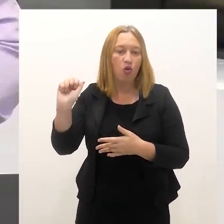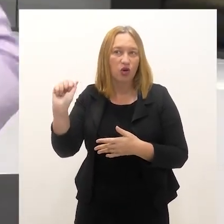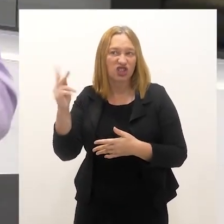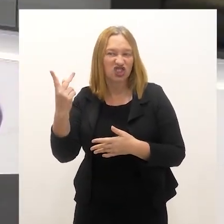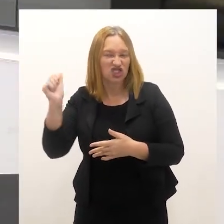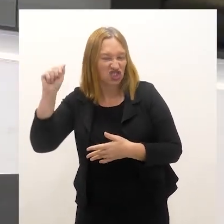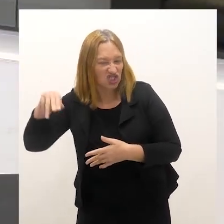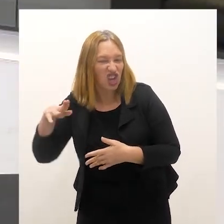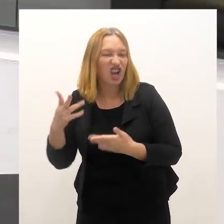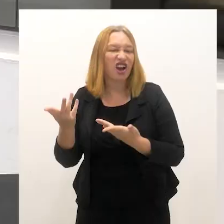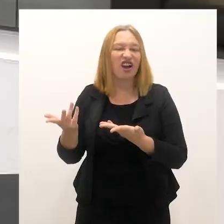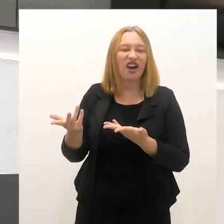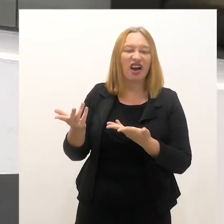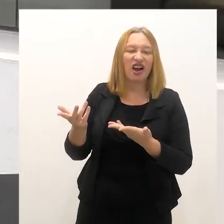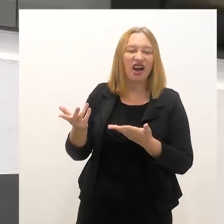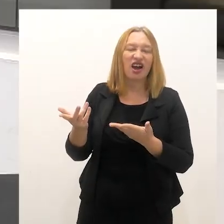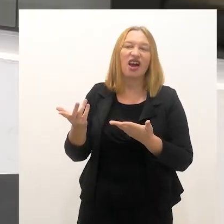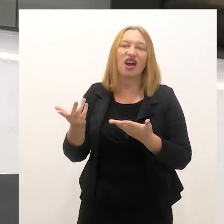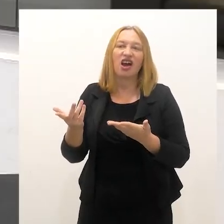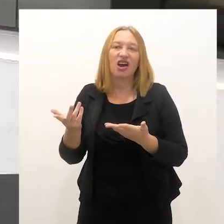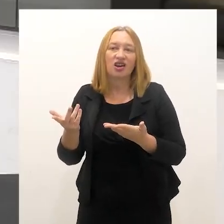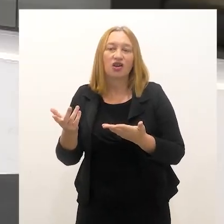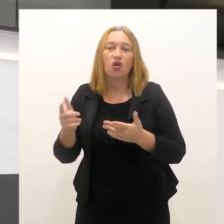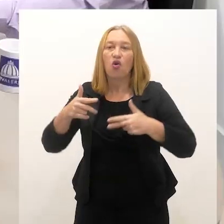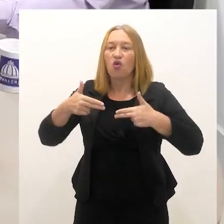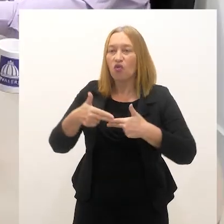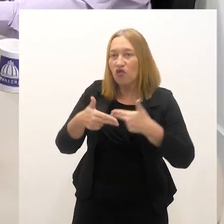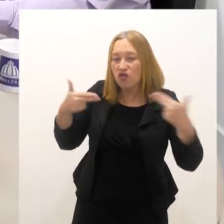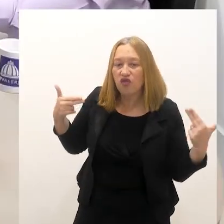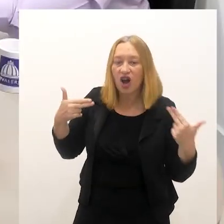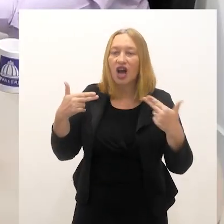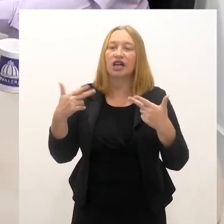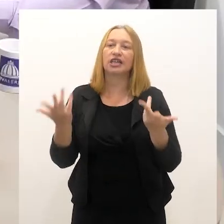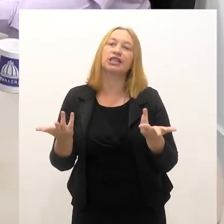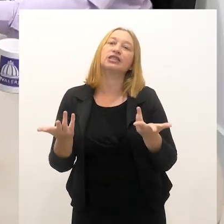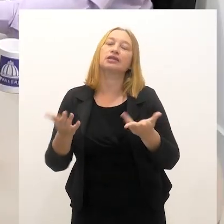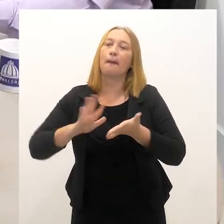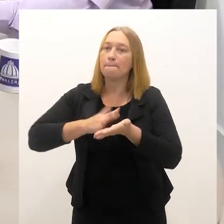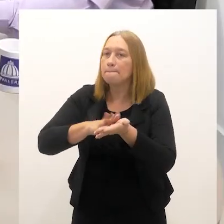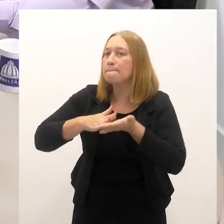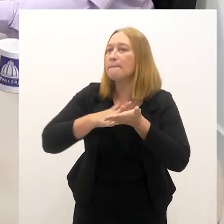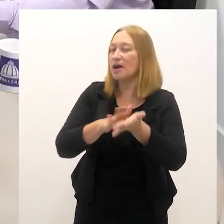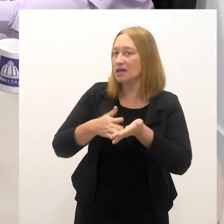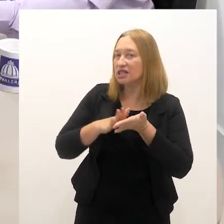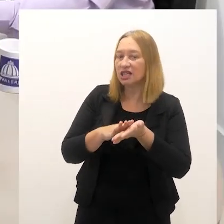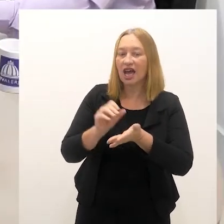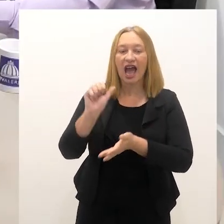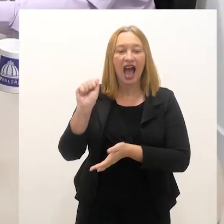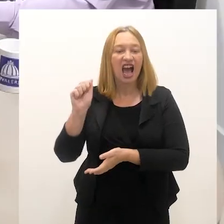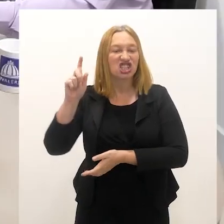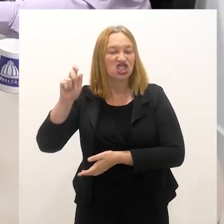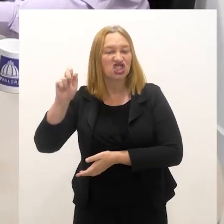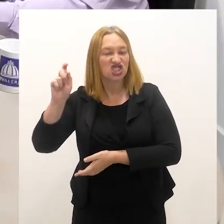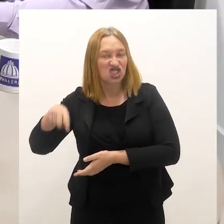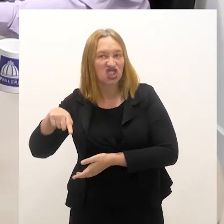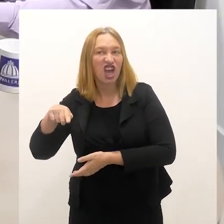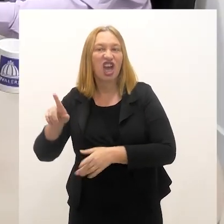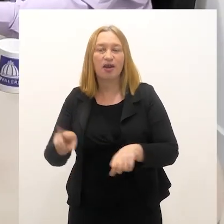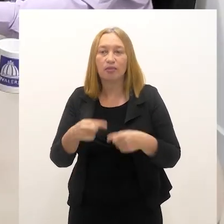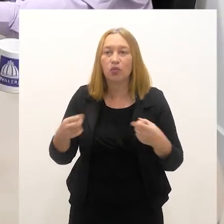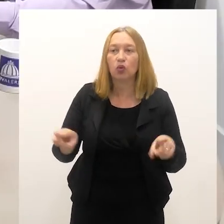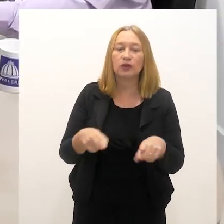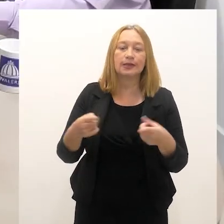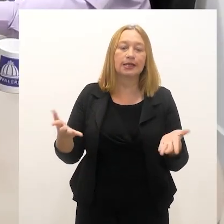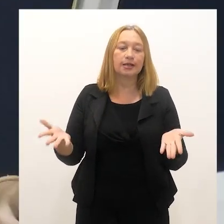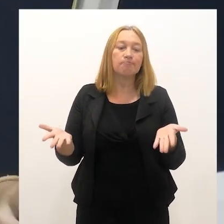Ah, entendi. As danças, coreografias, o pagode 90. O funk dos anos 90, pagode dos anos 90. O axé. Axé.